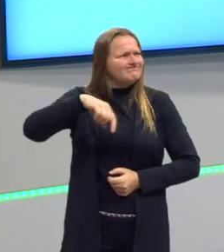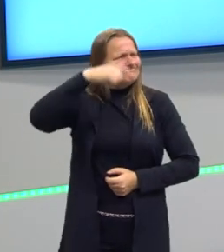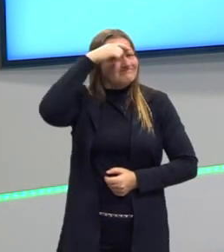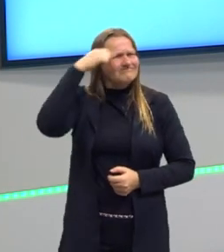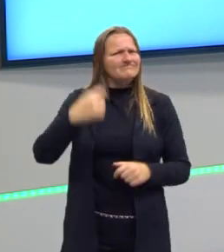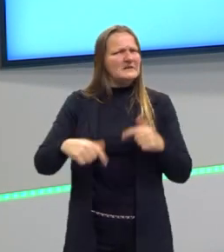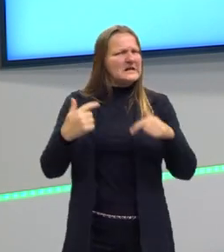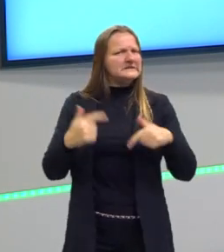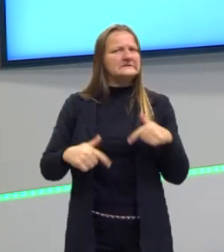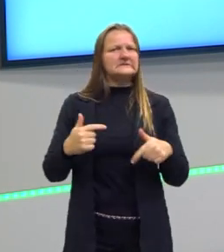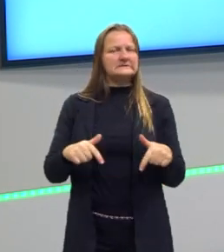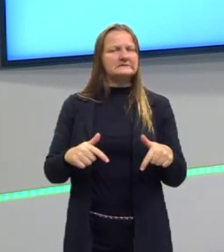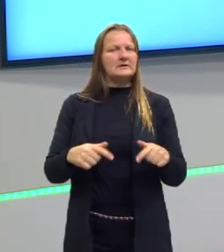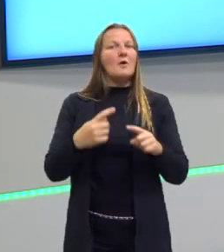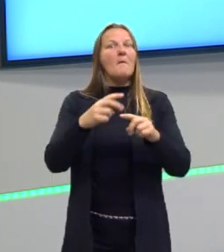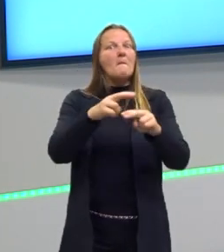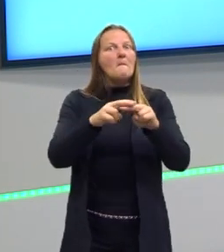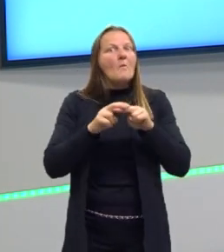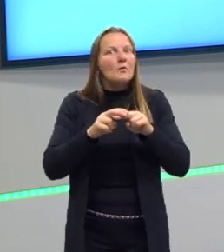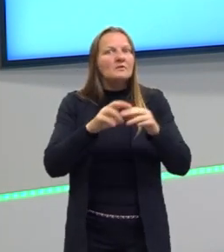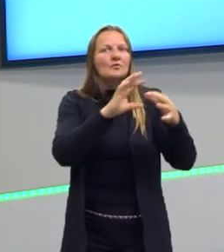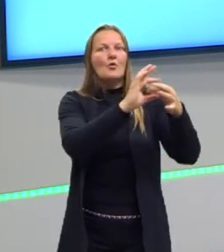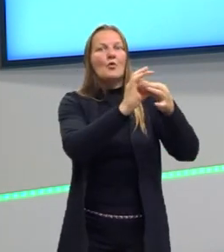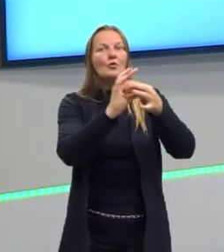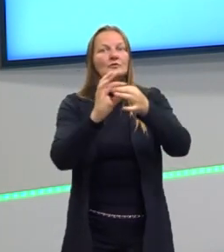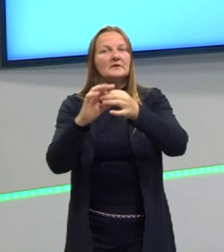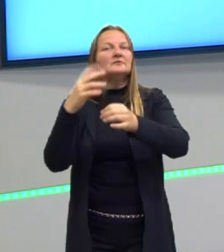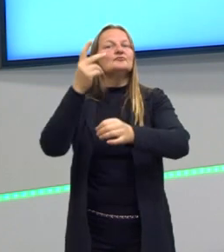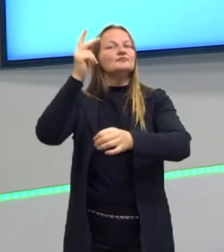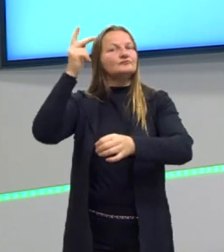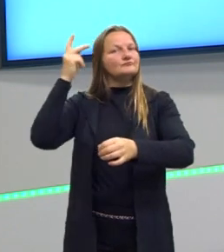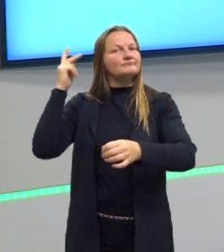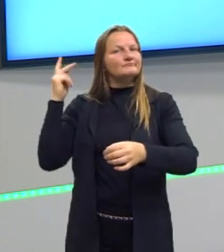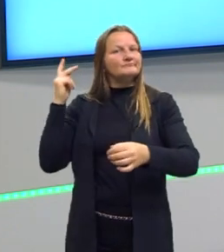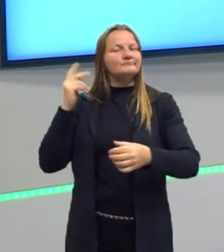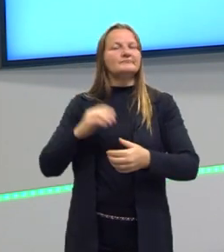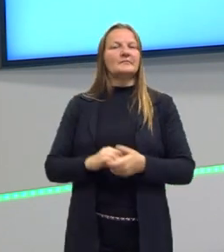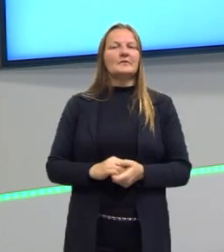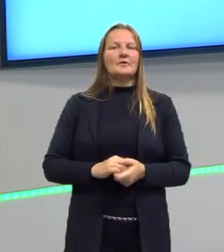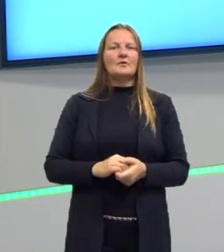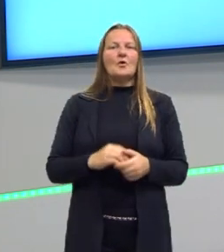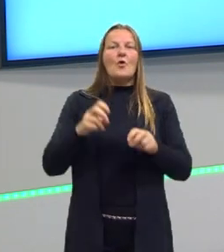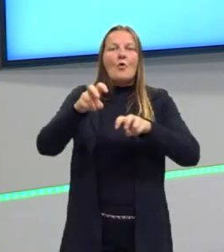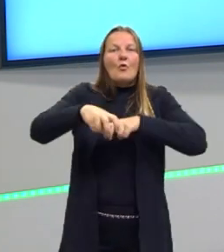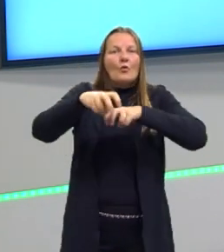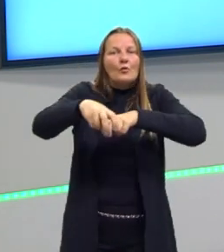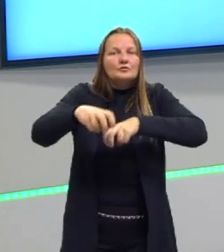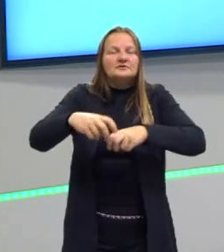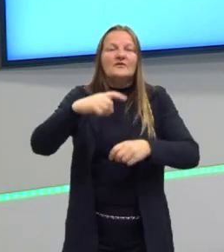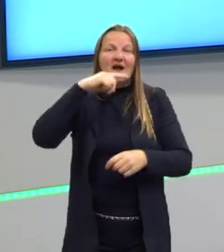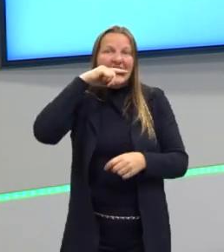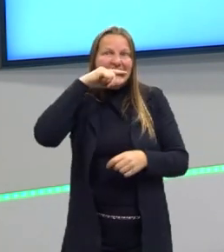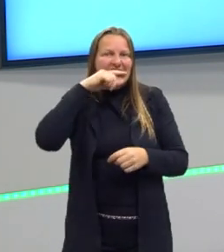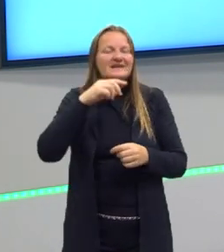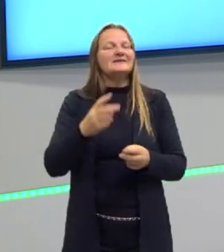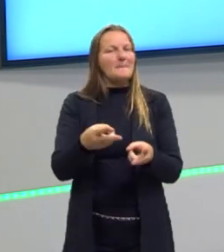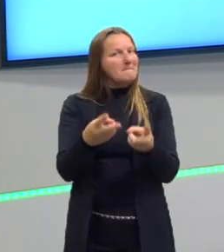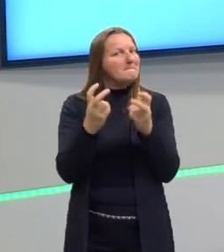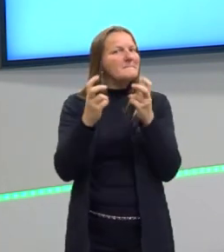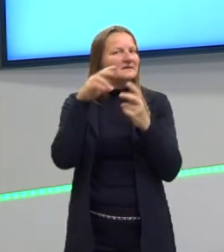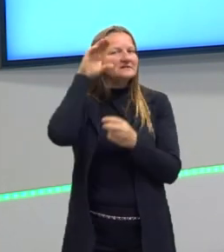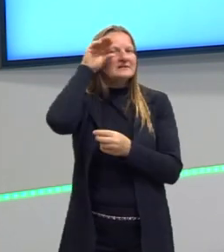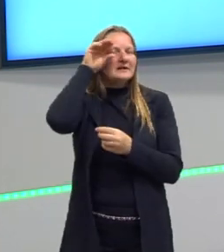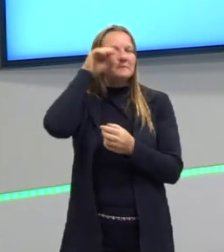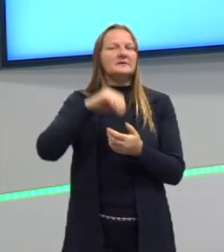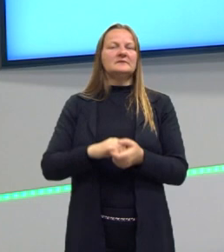analisarmos a o contexto histórico né do do cultivo da cana a gente vai conseguir perceber isso